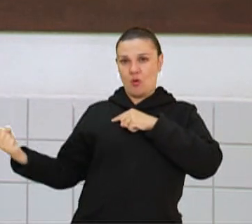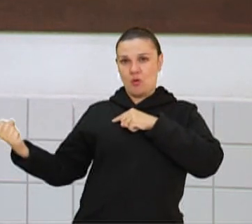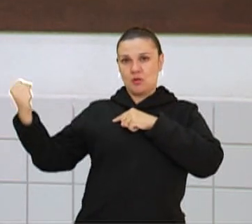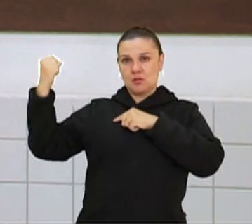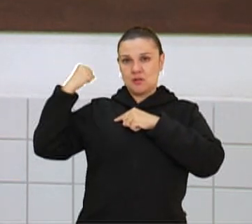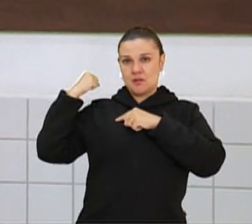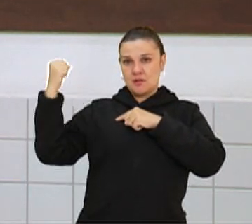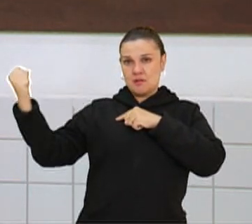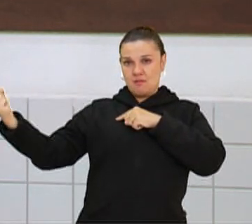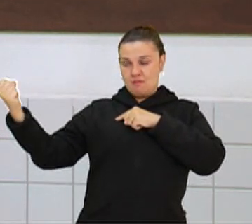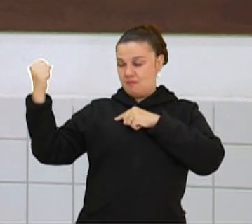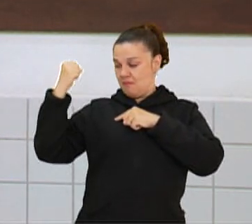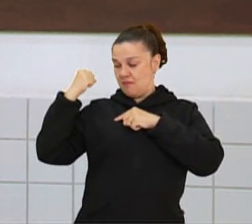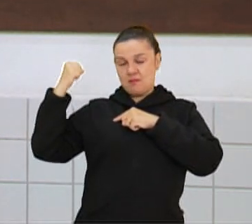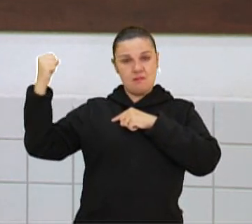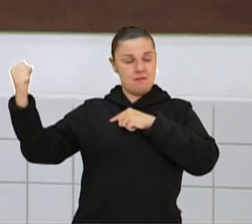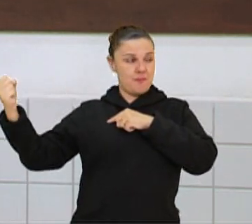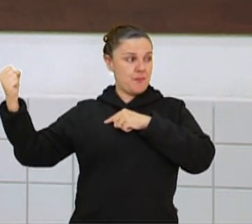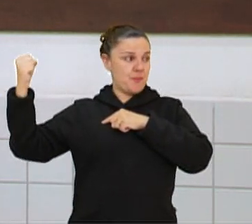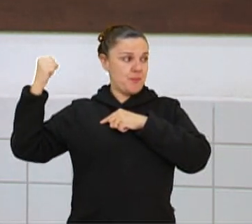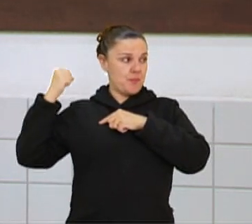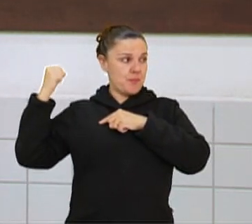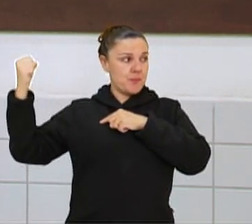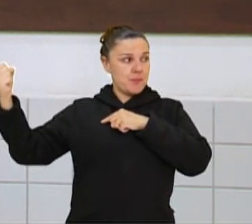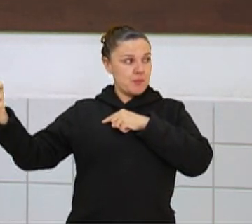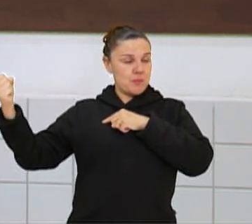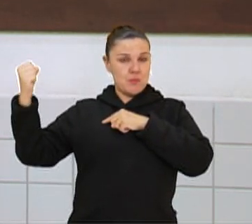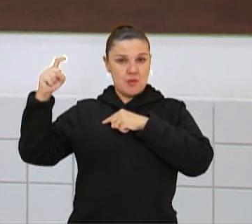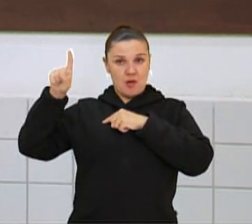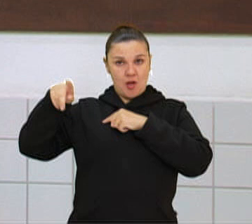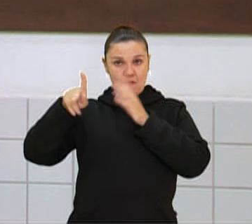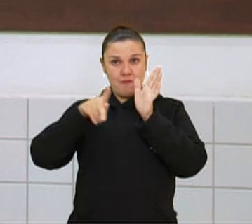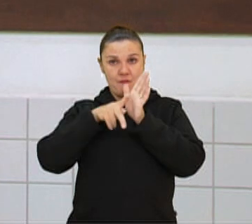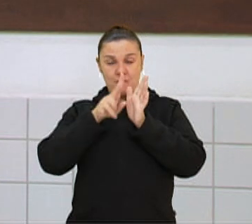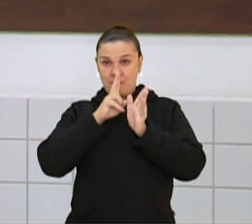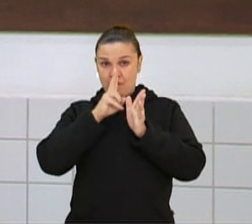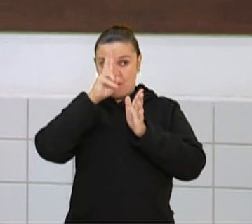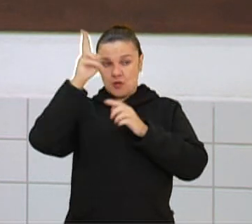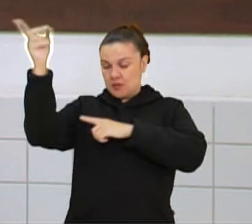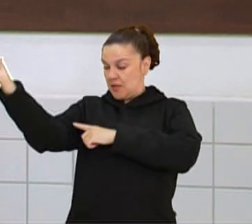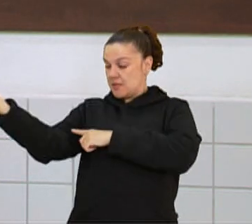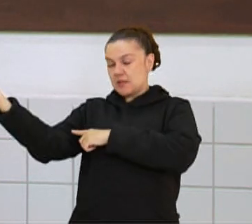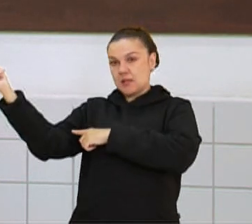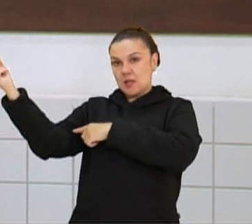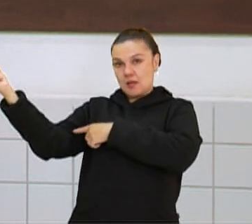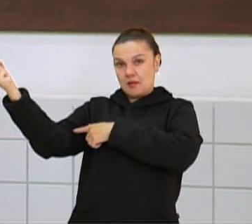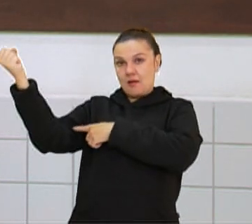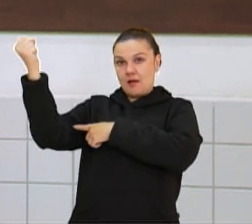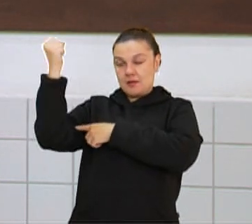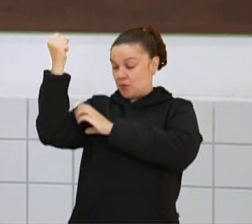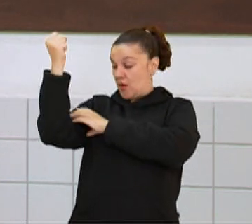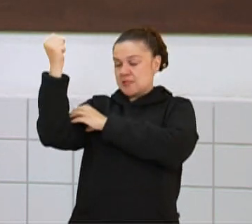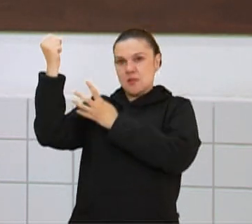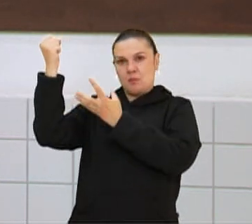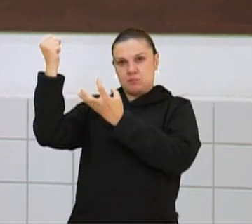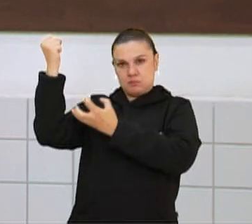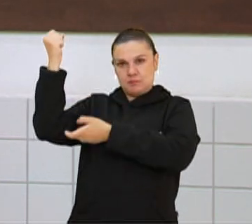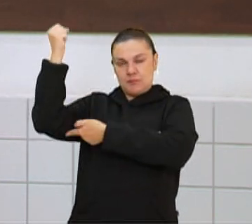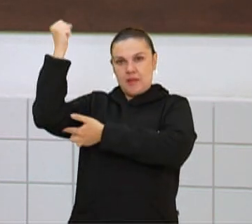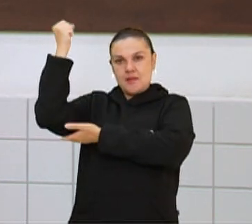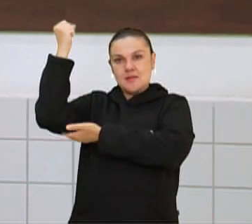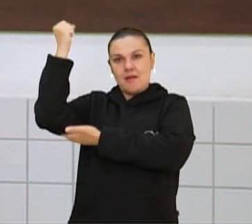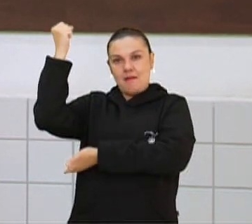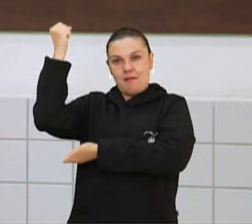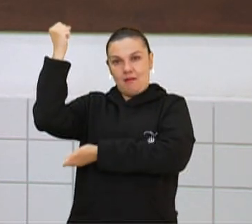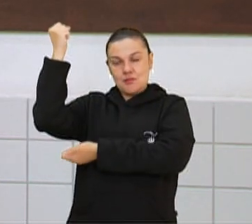aqui como se estivesse fazendo musculação, tá? Vamos lá, ficar bem fortão. O bíceps, ele contrai e o tríceps relaxa. Enquanto um